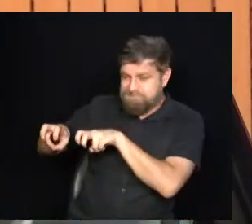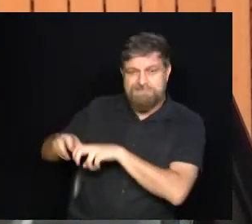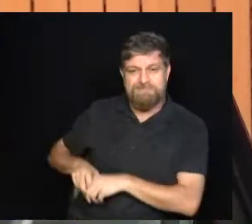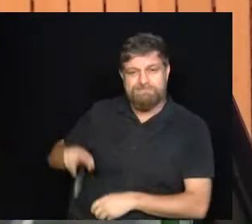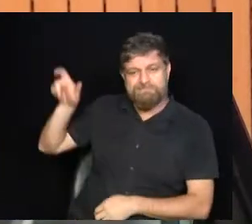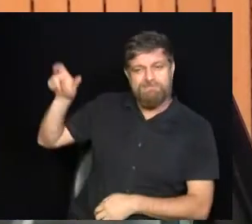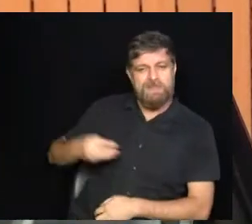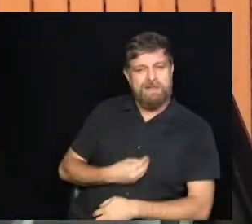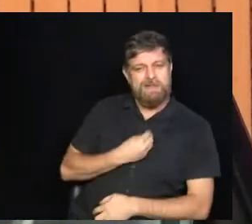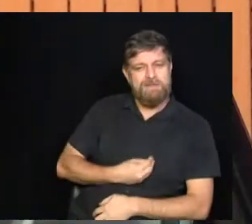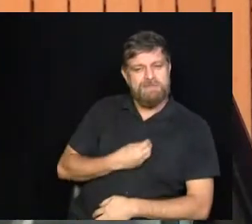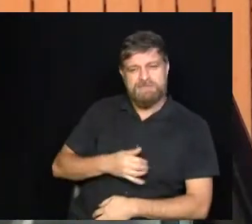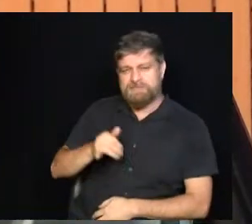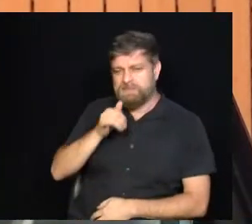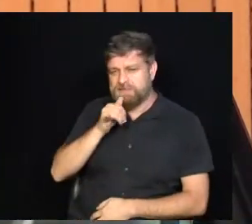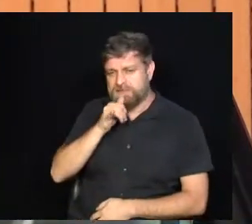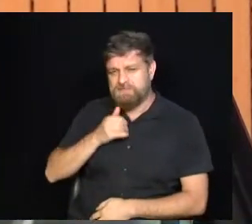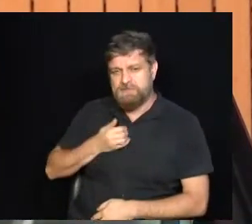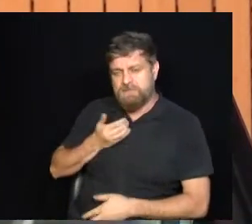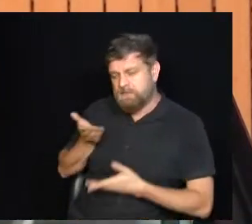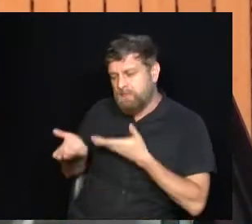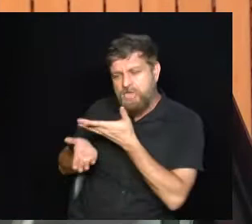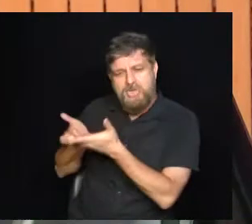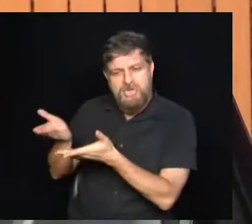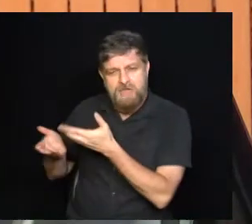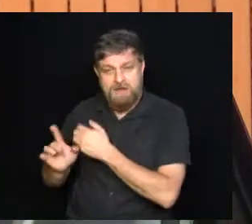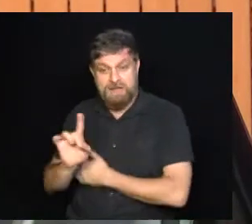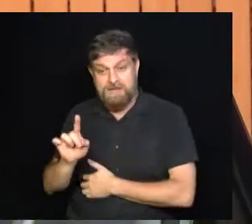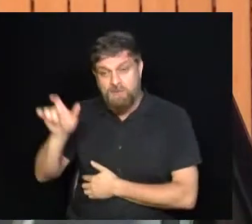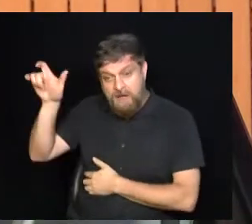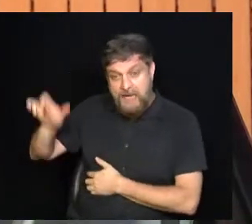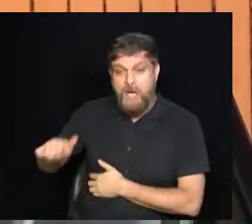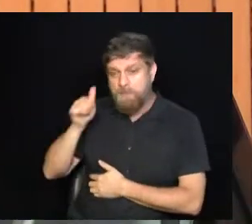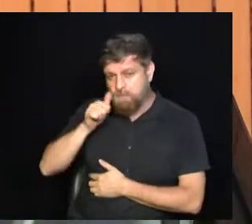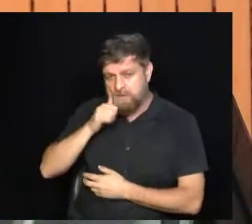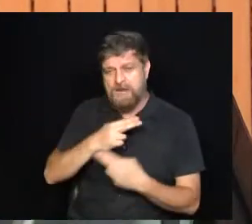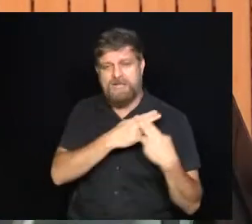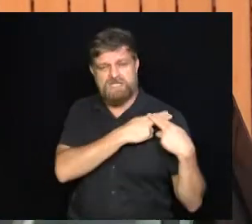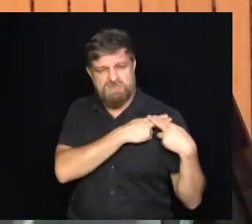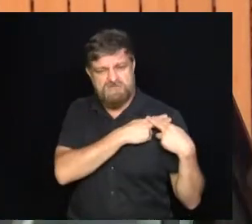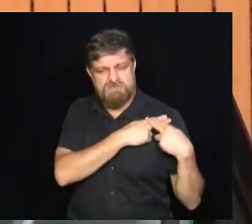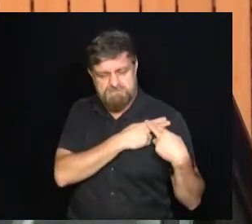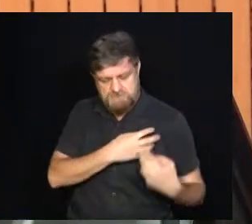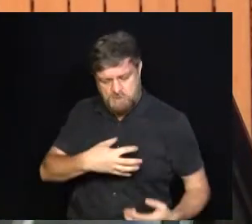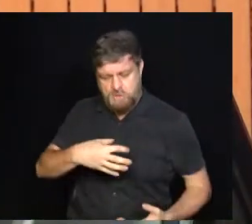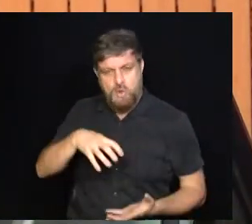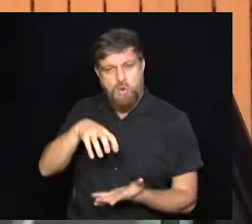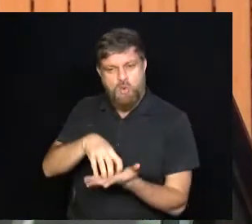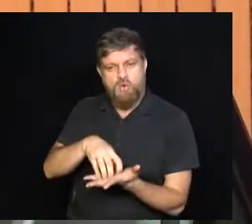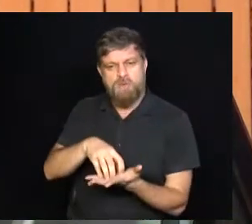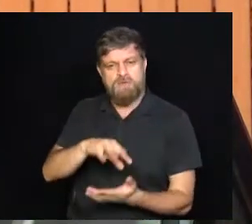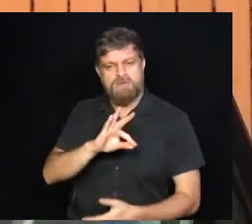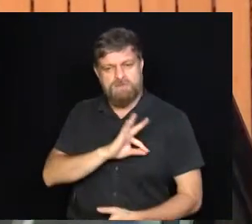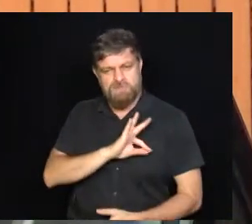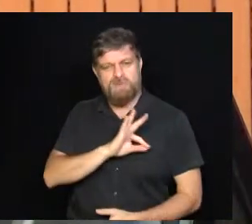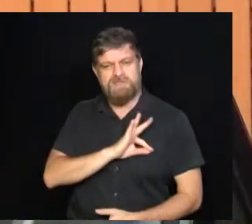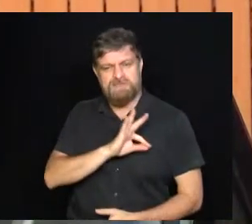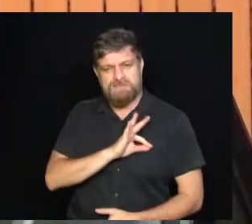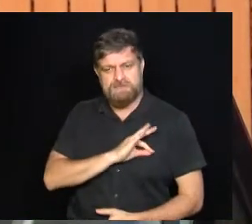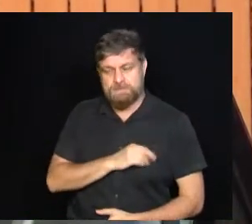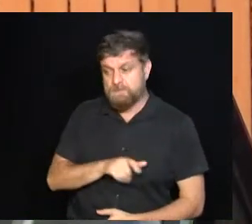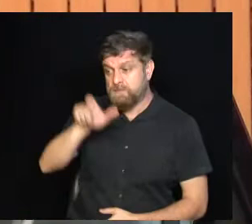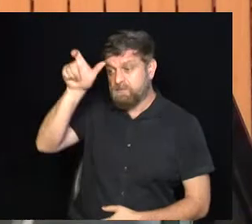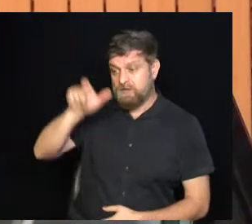ela fala de exemplo e não é rasgação de seda, não, mas, de fato, ter uma mulher à frente de um comando. O senhor que fez parte